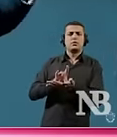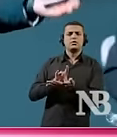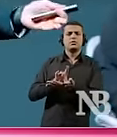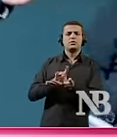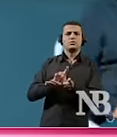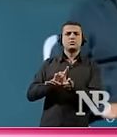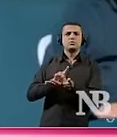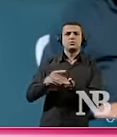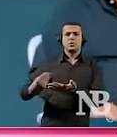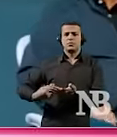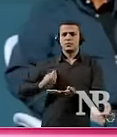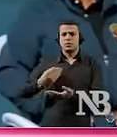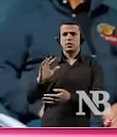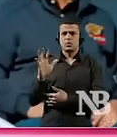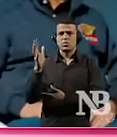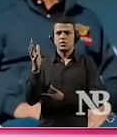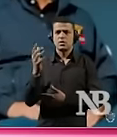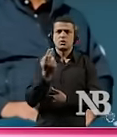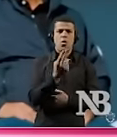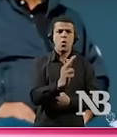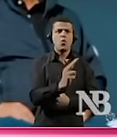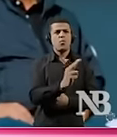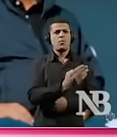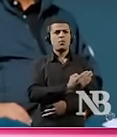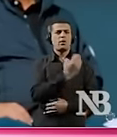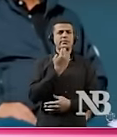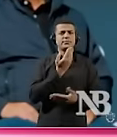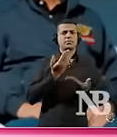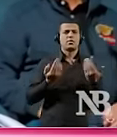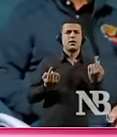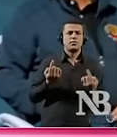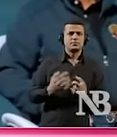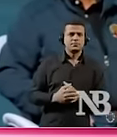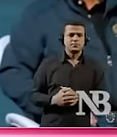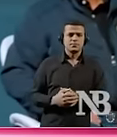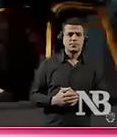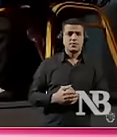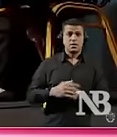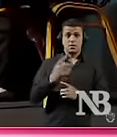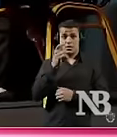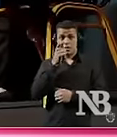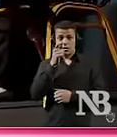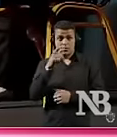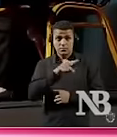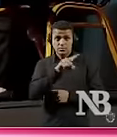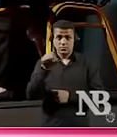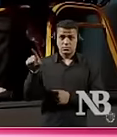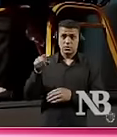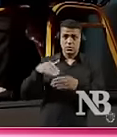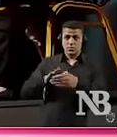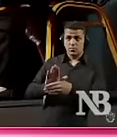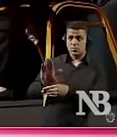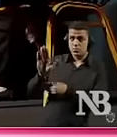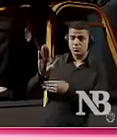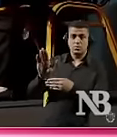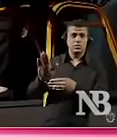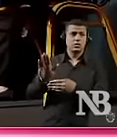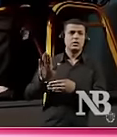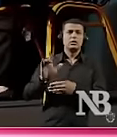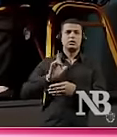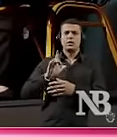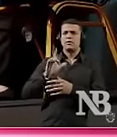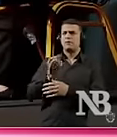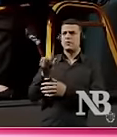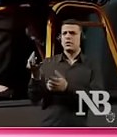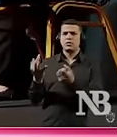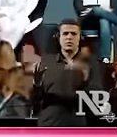ou gera vida ou gera morte, né? Então eu vejo hoje aqui muitos pré-candidatos, né? Pessoas que querem entrar dentro da política. Sei que aqui tem